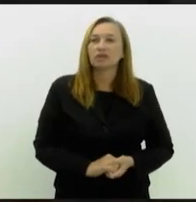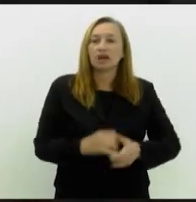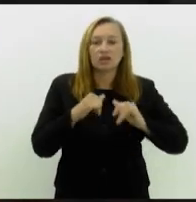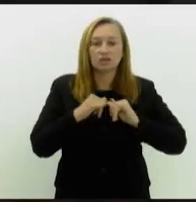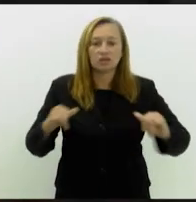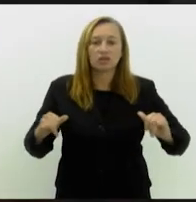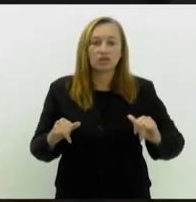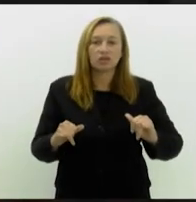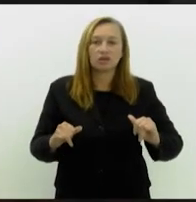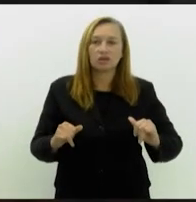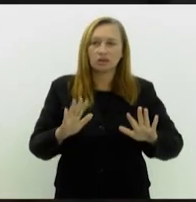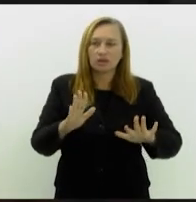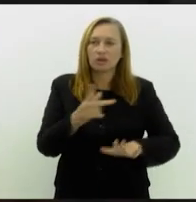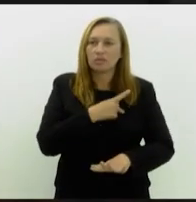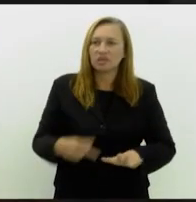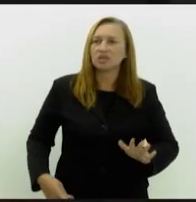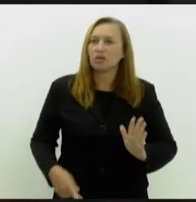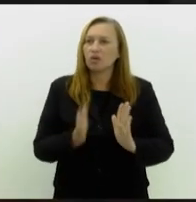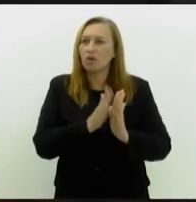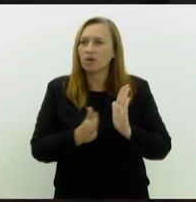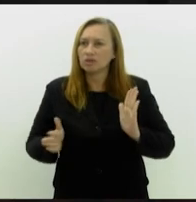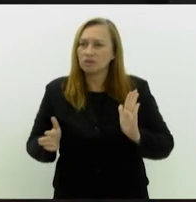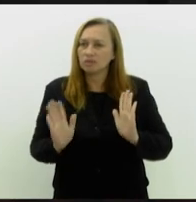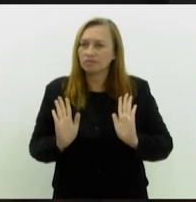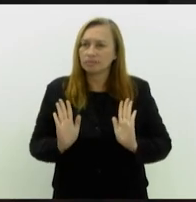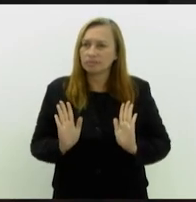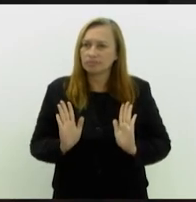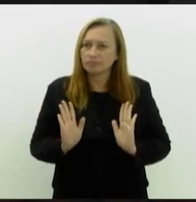Anunci o projeto Presidente questão de ordem